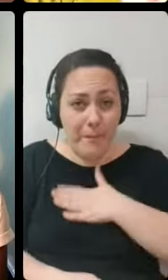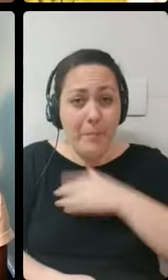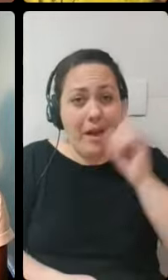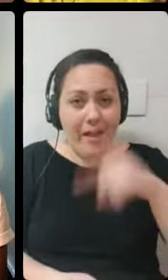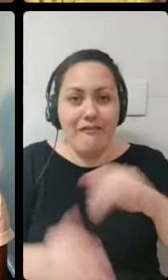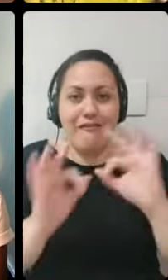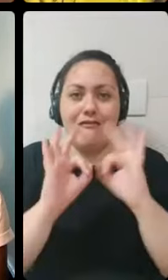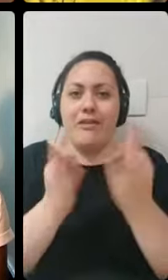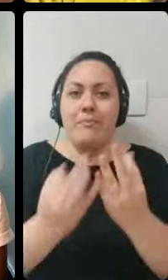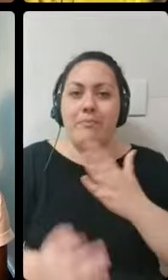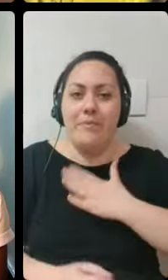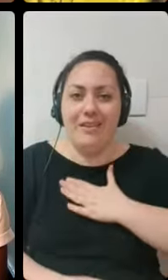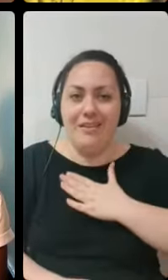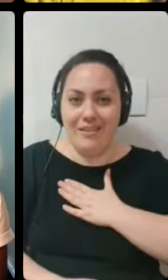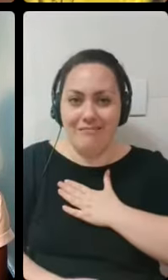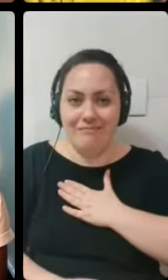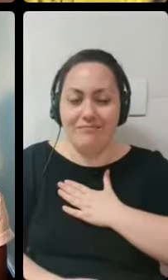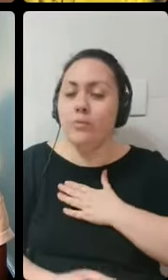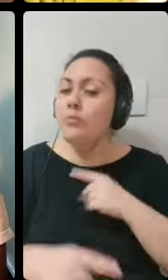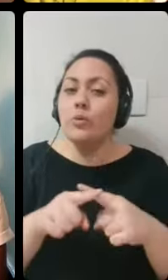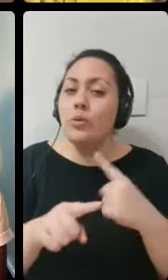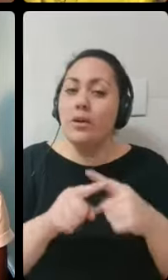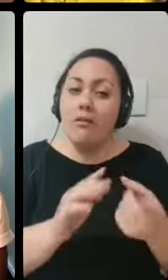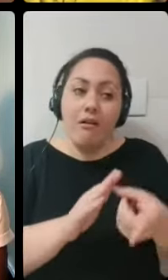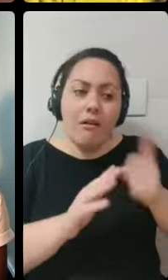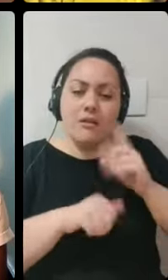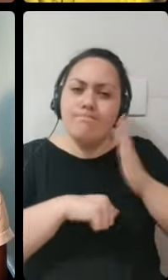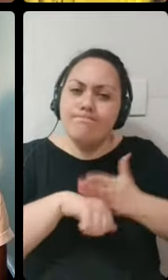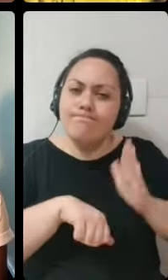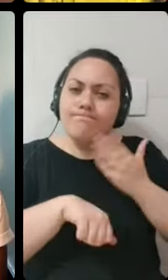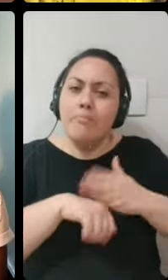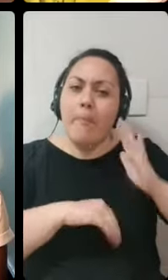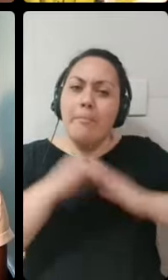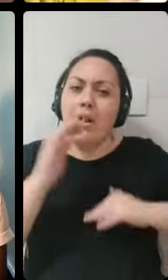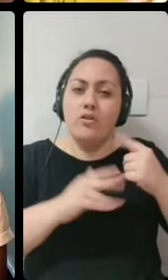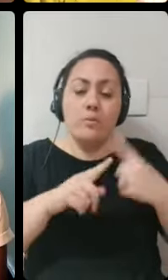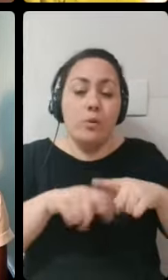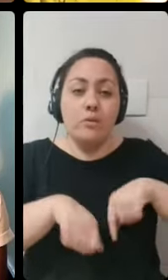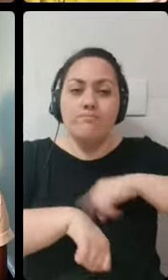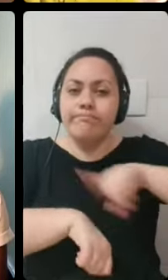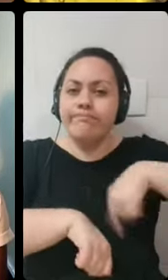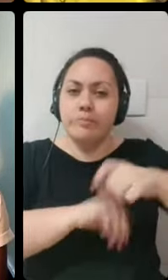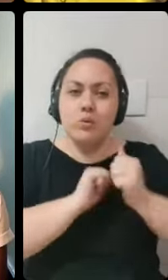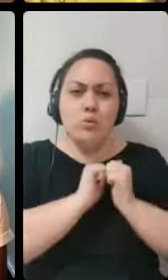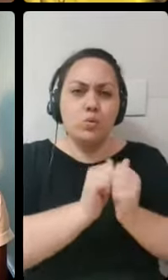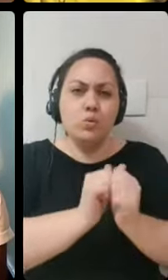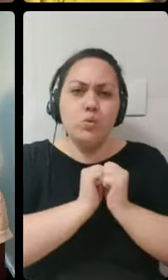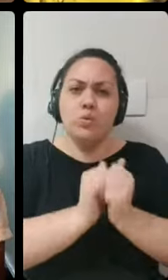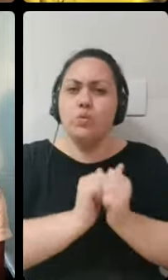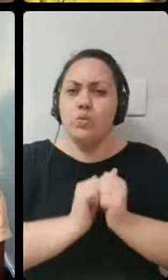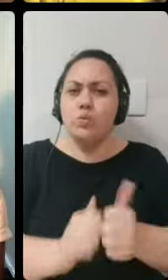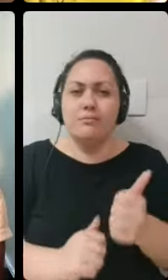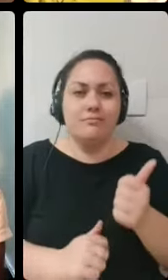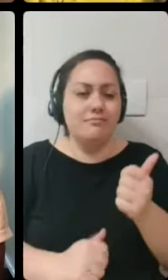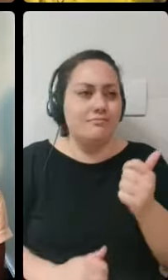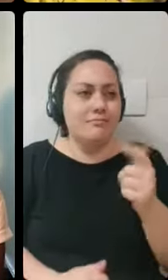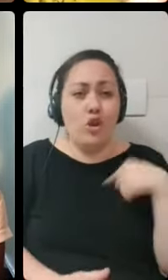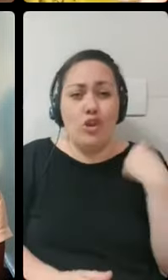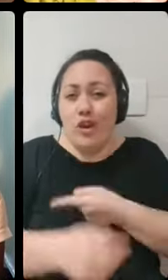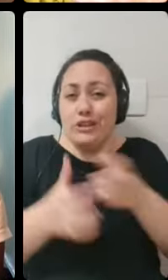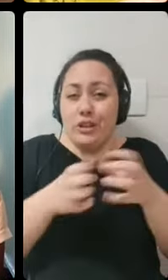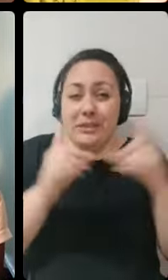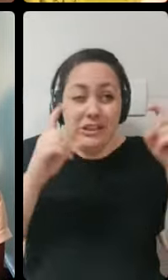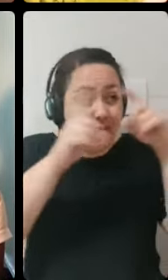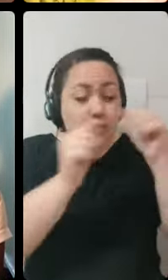isso por causa dessa intensidade da preparação, que a gente ficava muito tempo junto, a gente passava, tipo, pelos perrengues juntos. Então, a